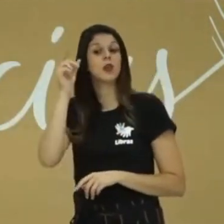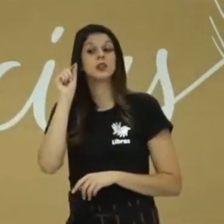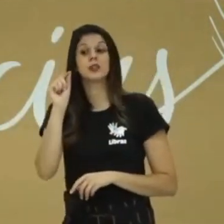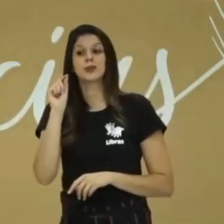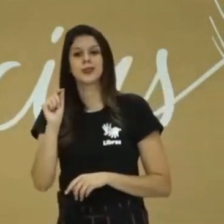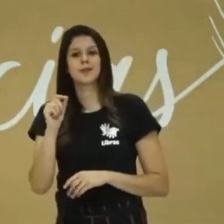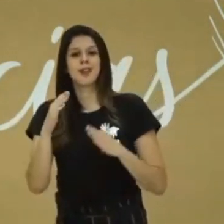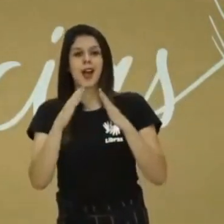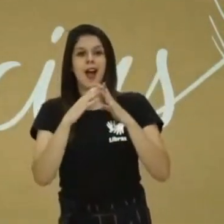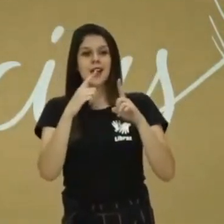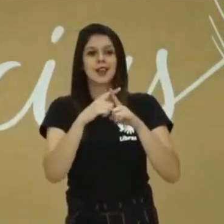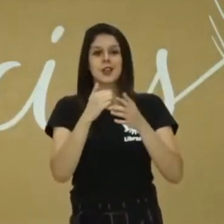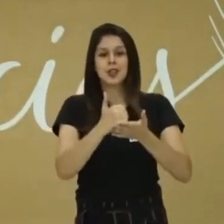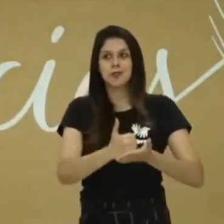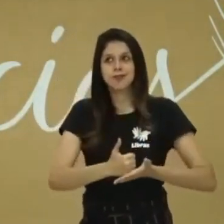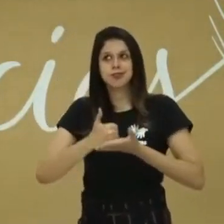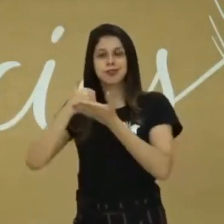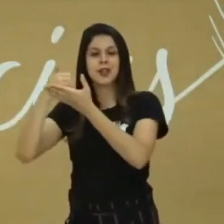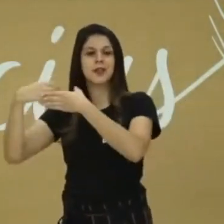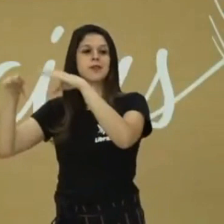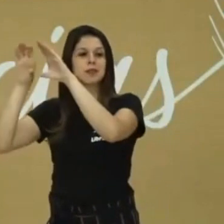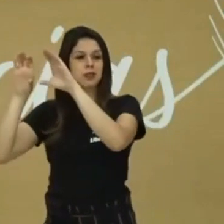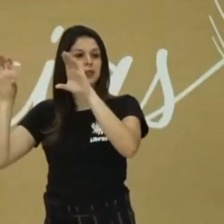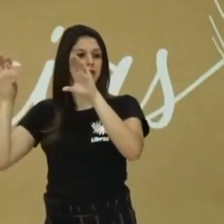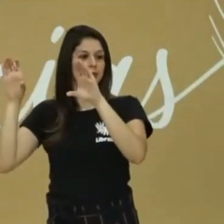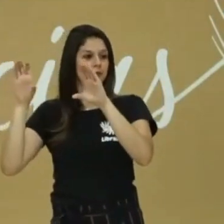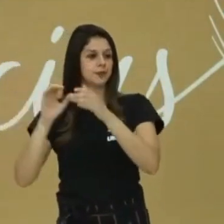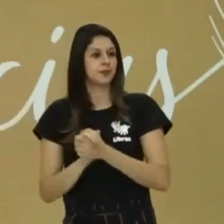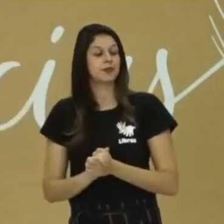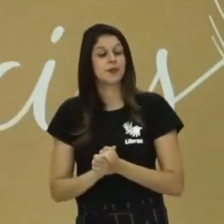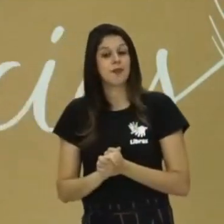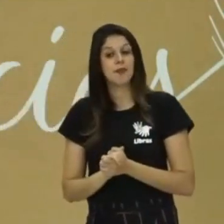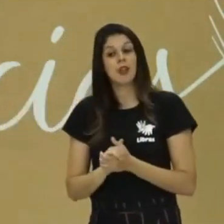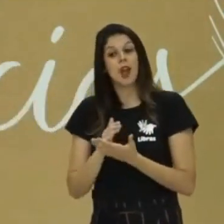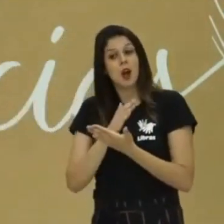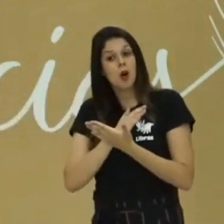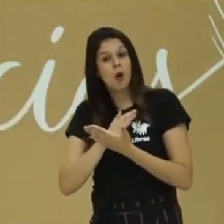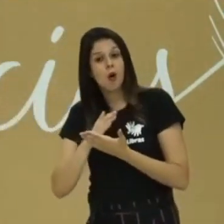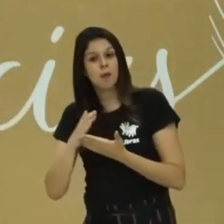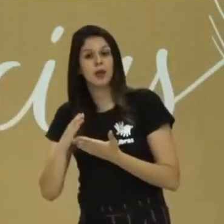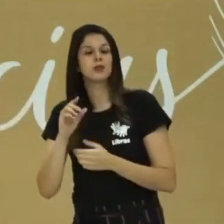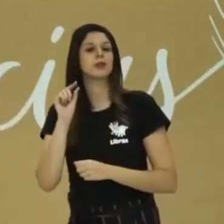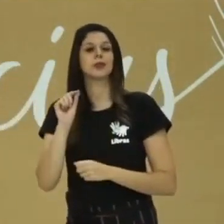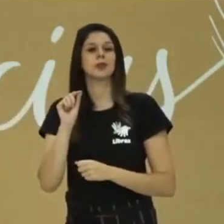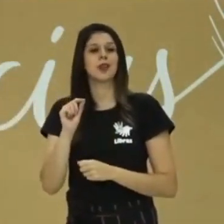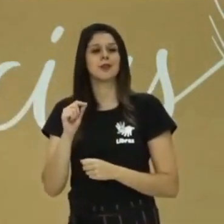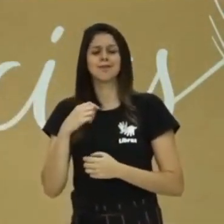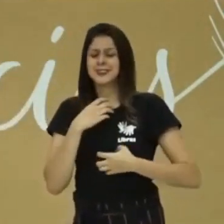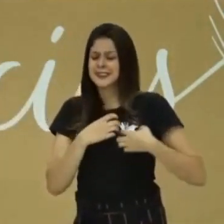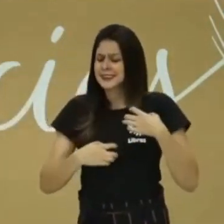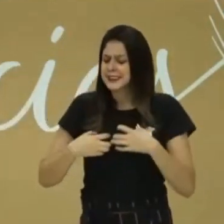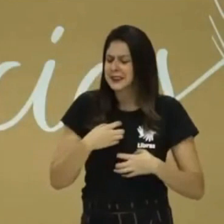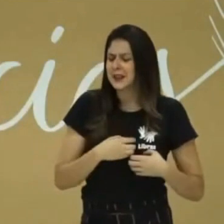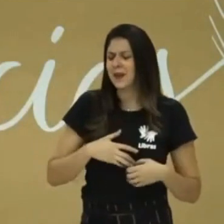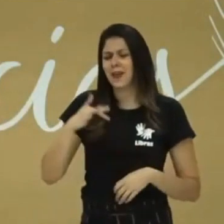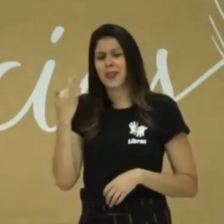que vai acontecer a Igreja será arrebatada naquele momento Oi e a partir daquele momento acabou a sua angústia